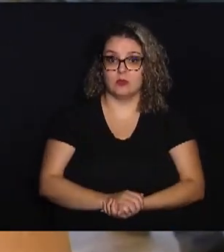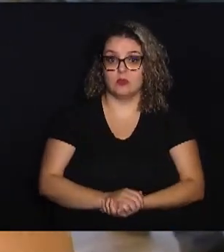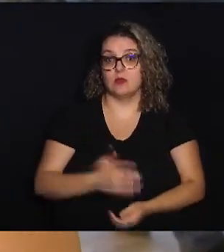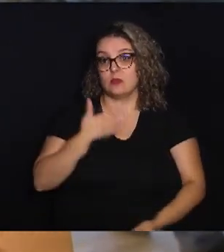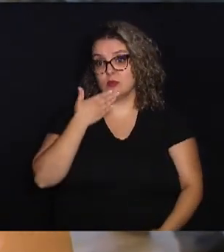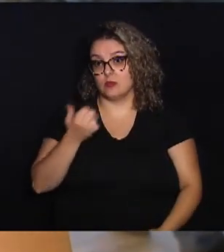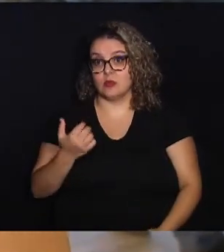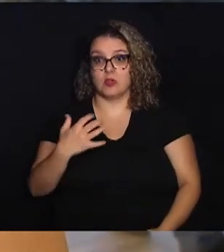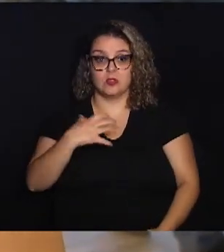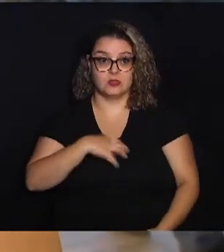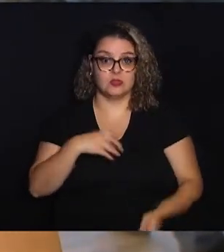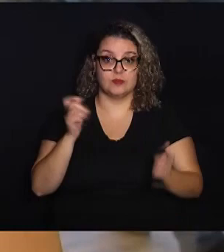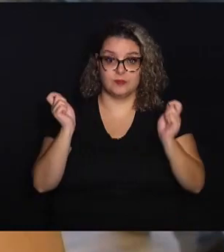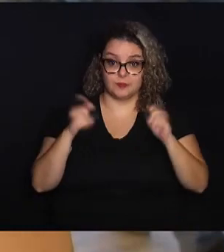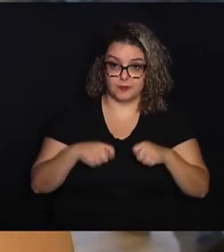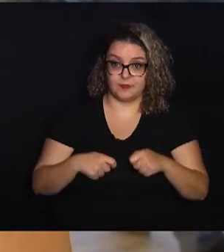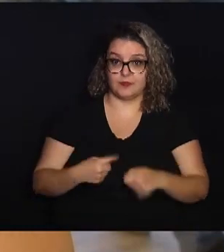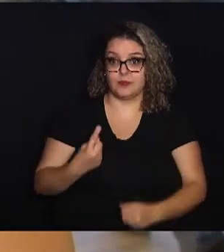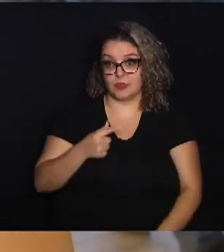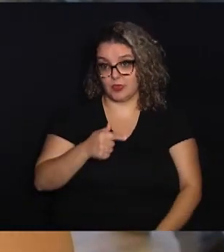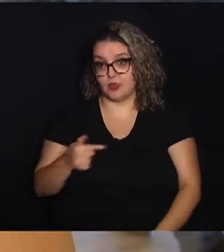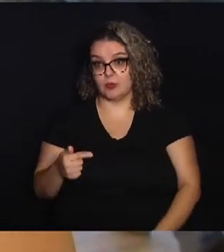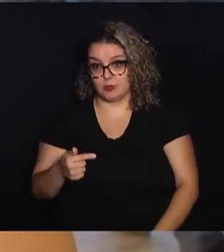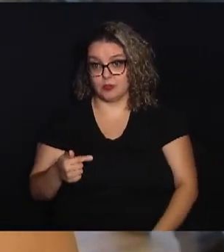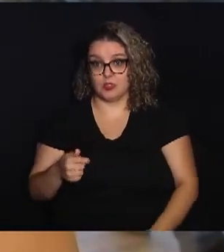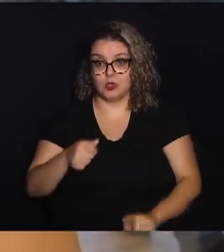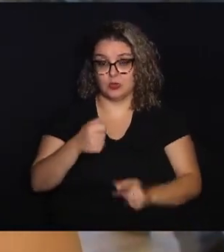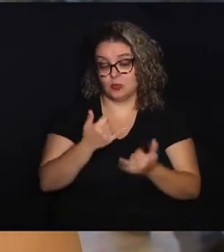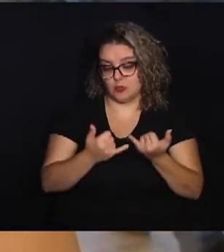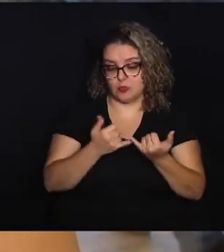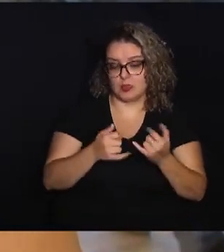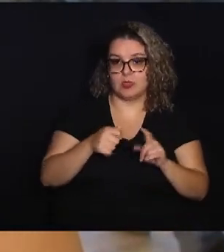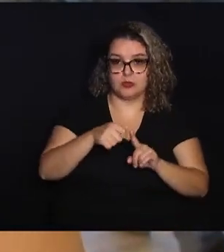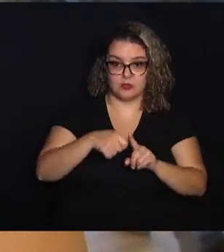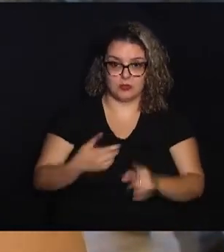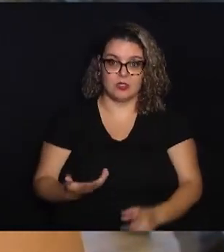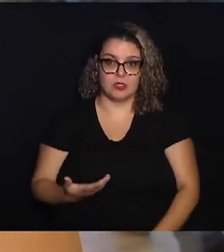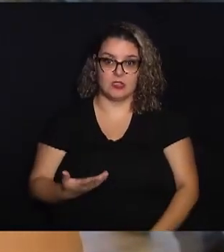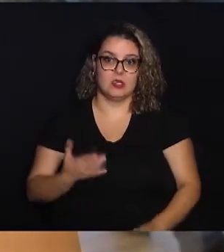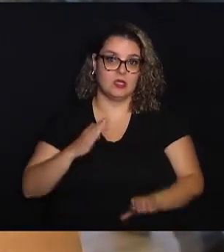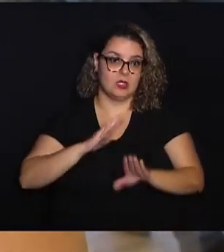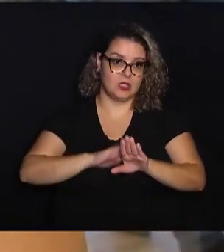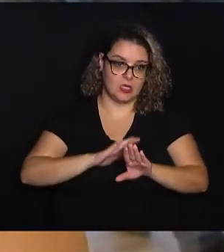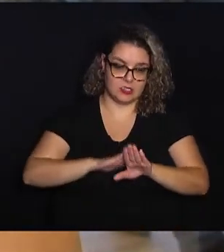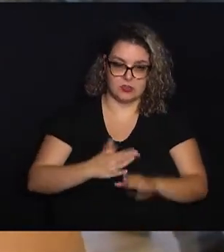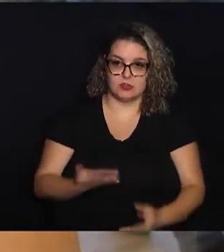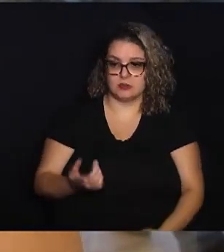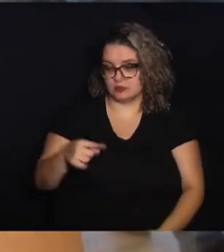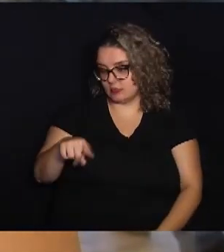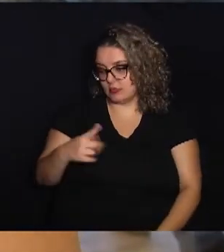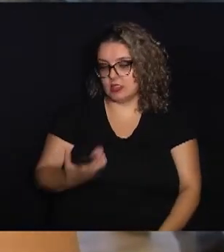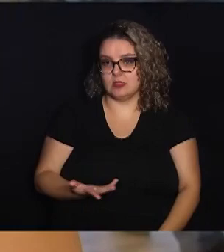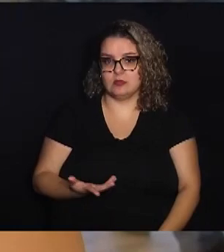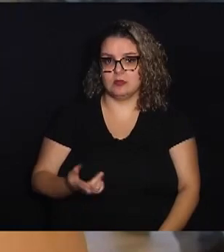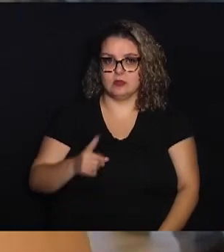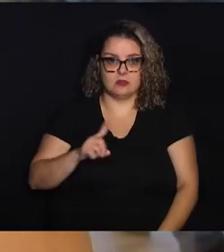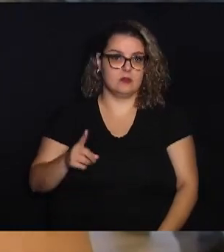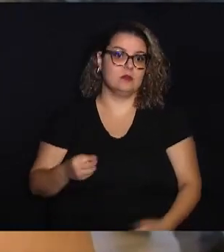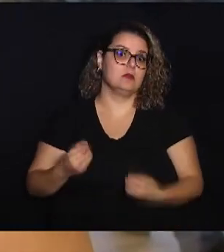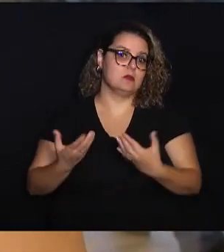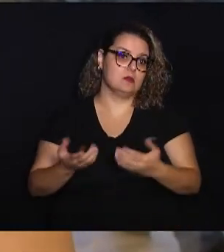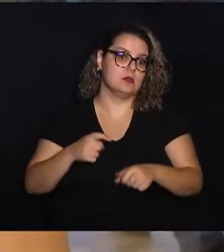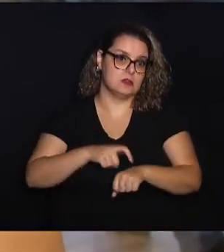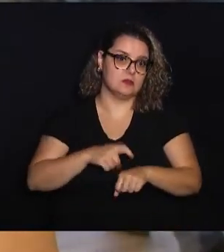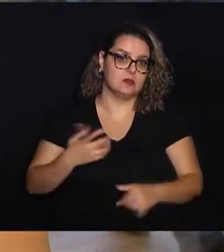forma possível durante uma semana, né, do meio da semana, ações que para elas, né, não estariam ofertadas nesse